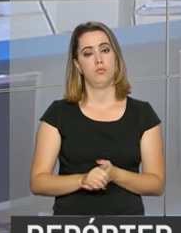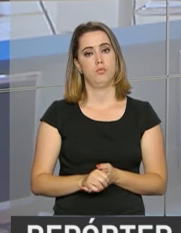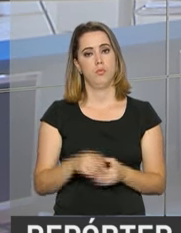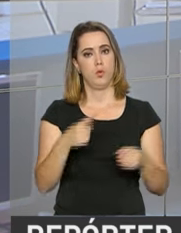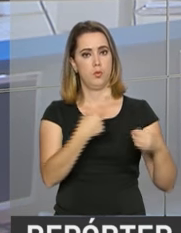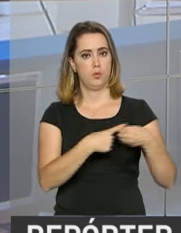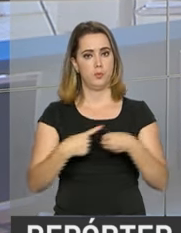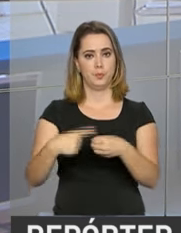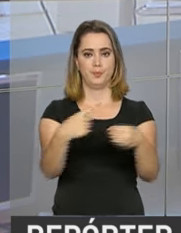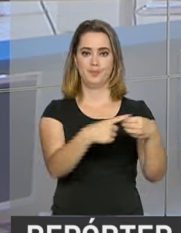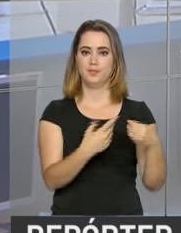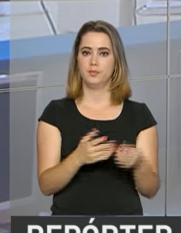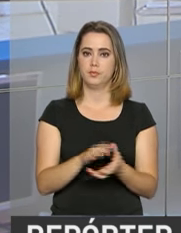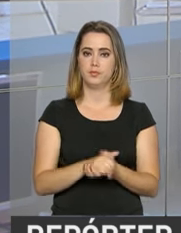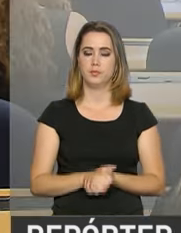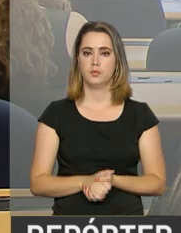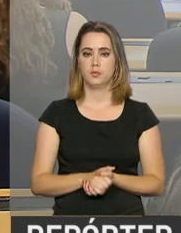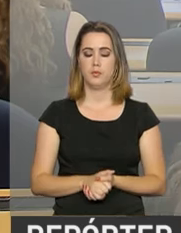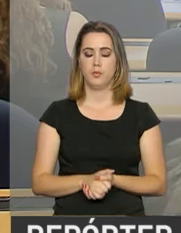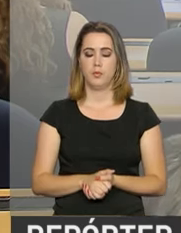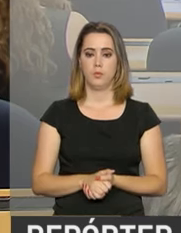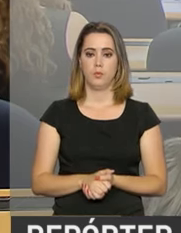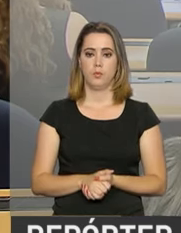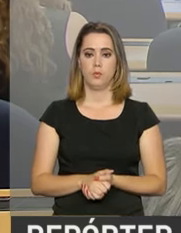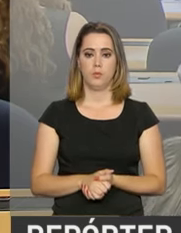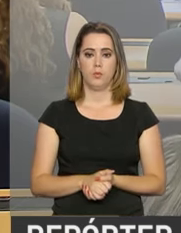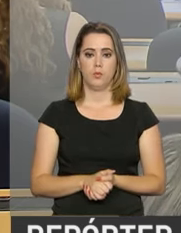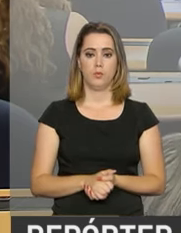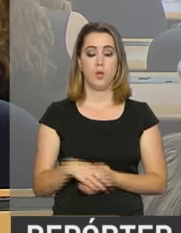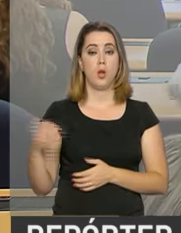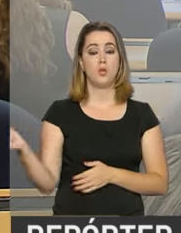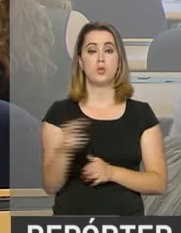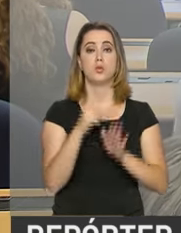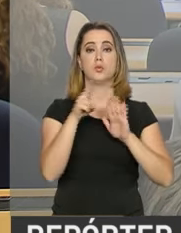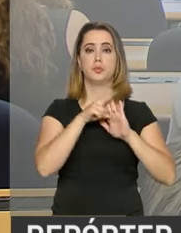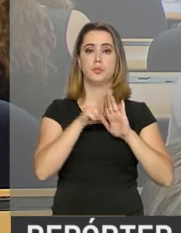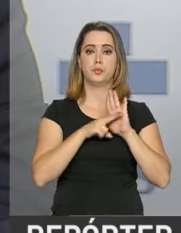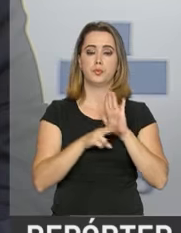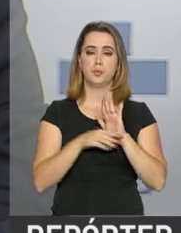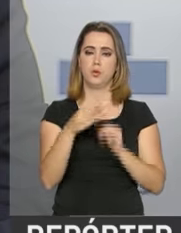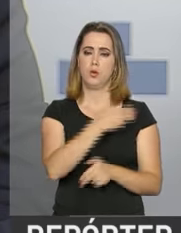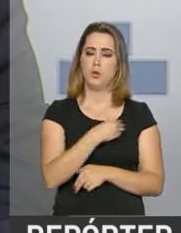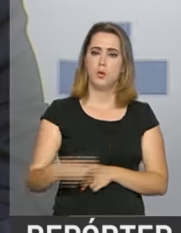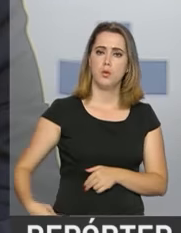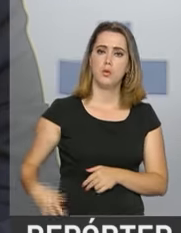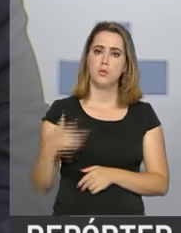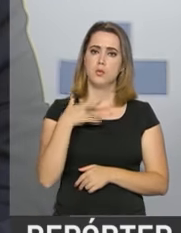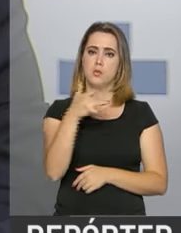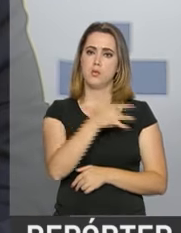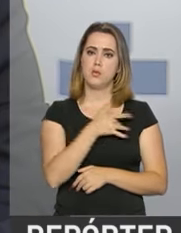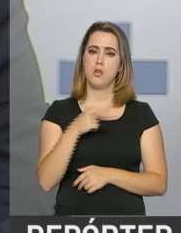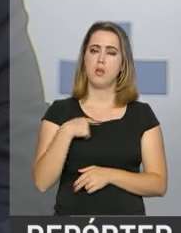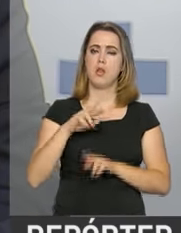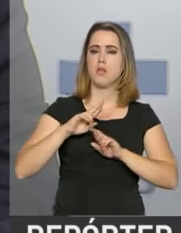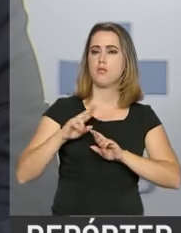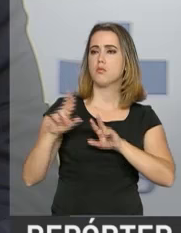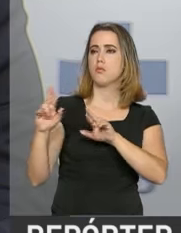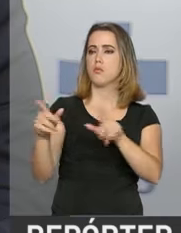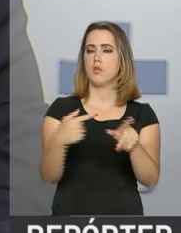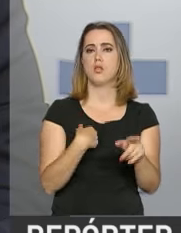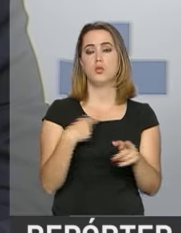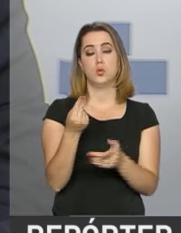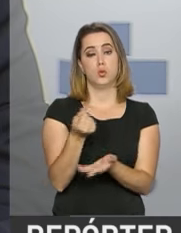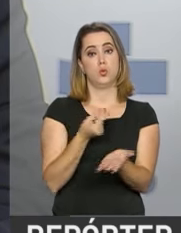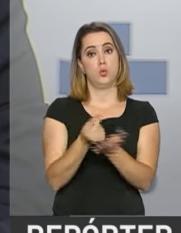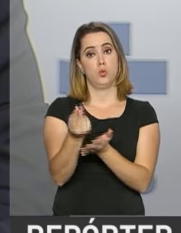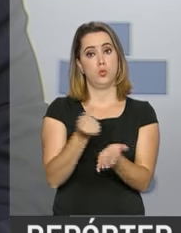o SUS nos municípios com as novas regras o Ministério da Saúde pretende flexibilizar o uso das verbas